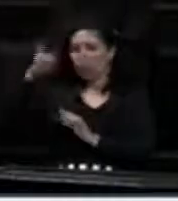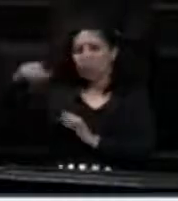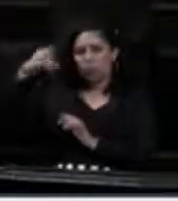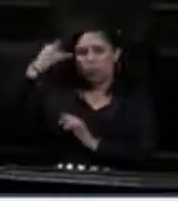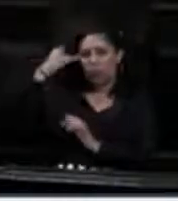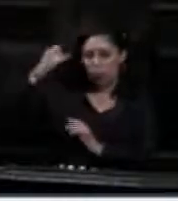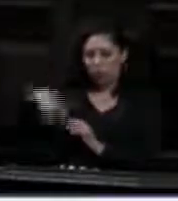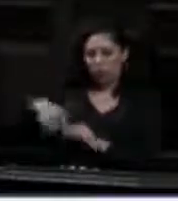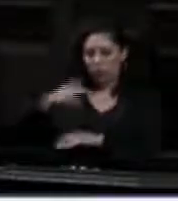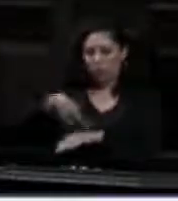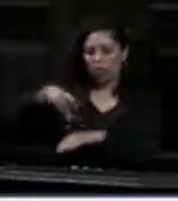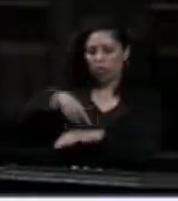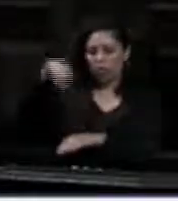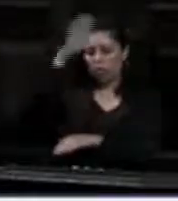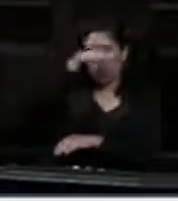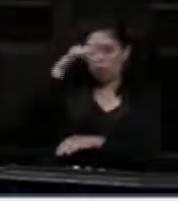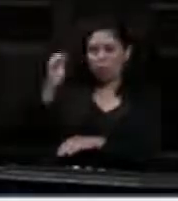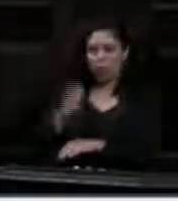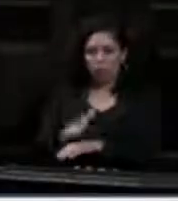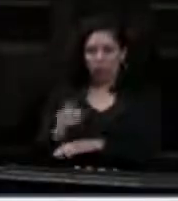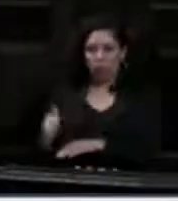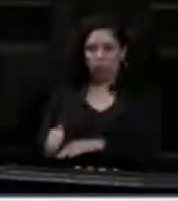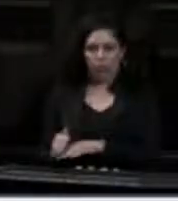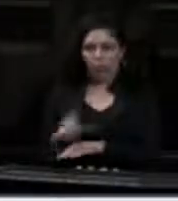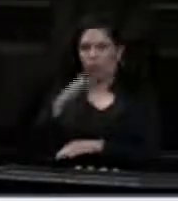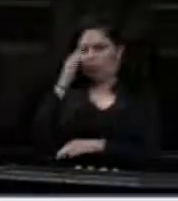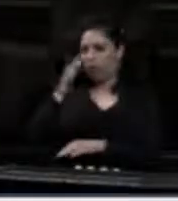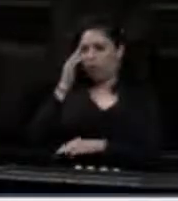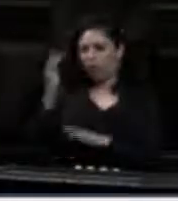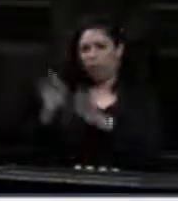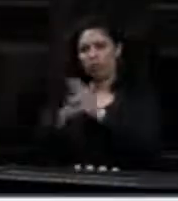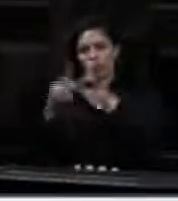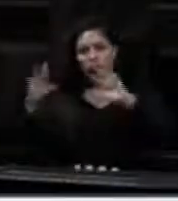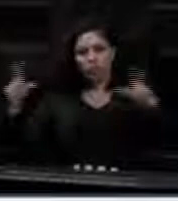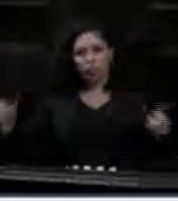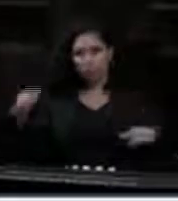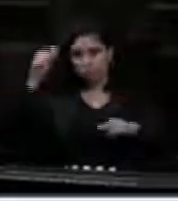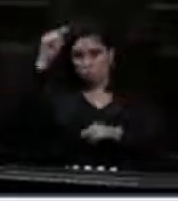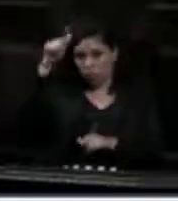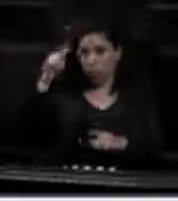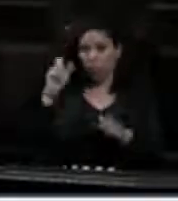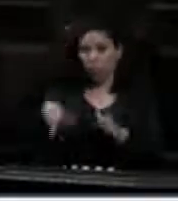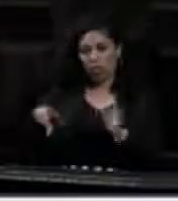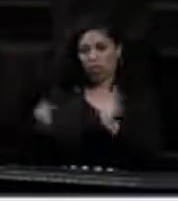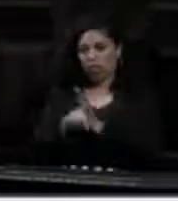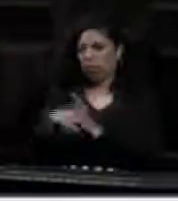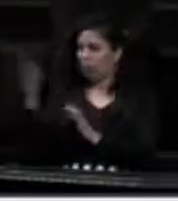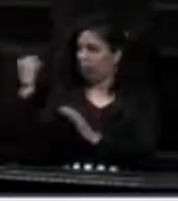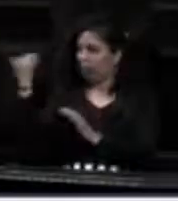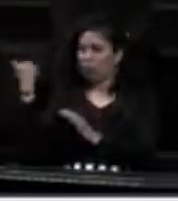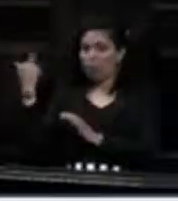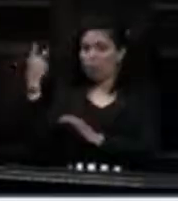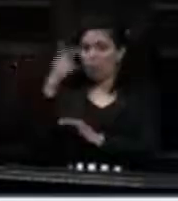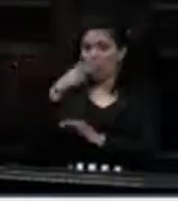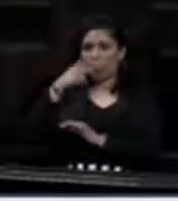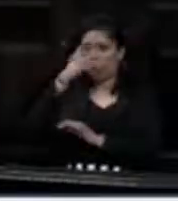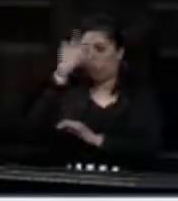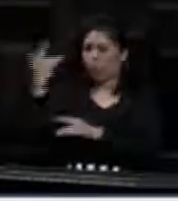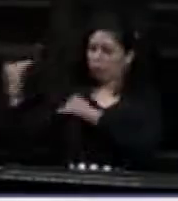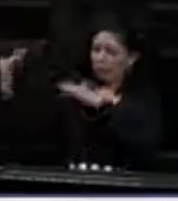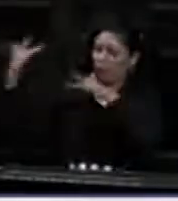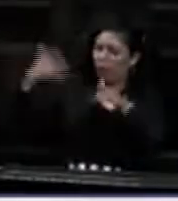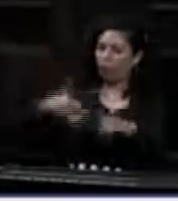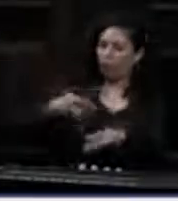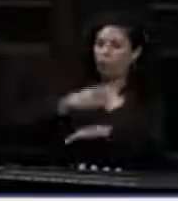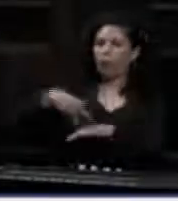Friburgo e trouxeram essa importante atividade econômica para o estado do Rio de Janeiro. Então,